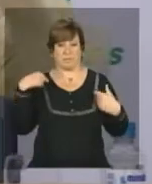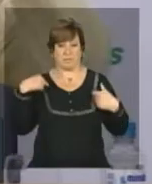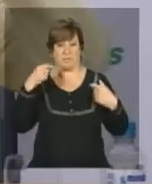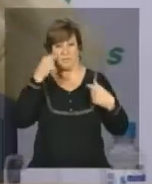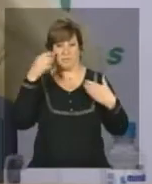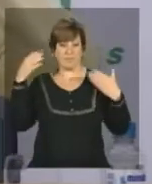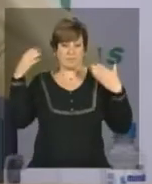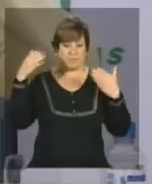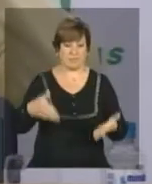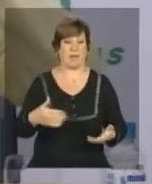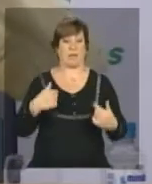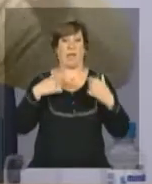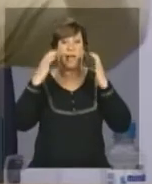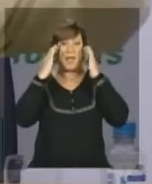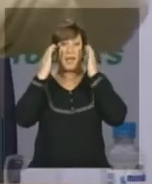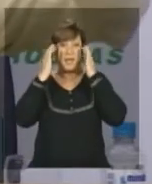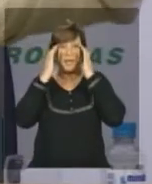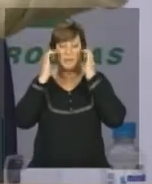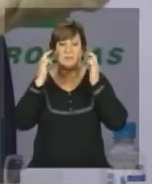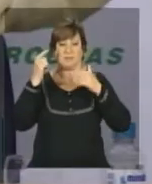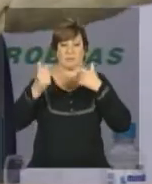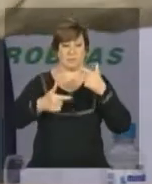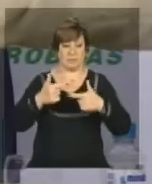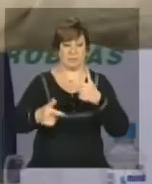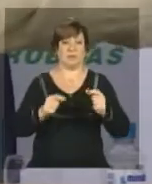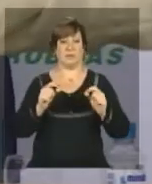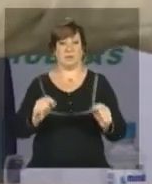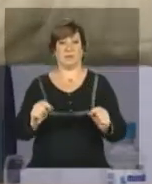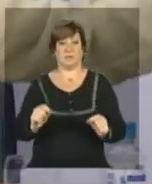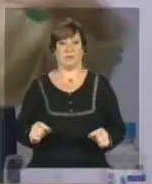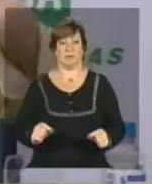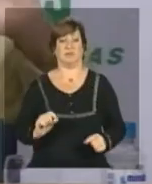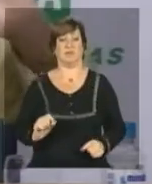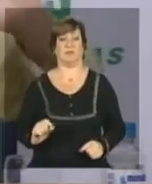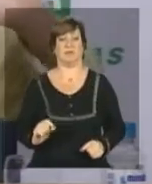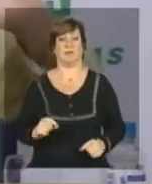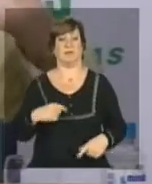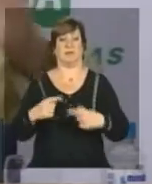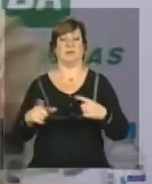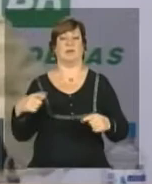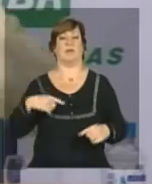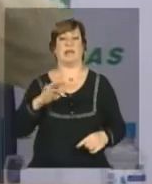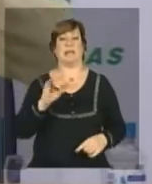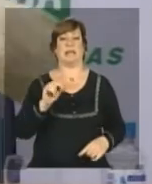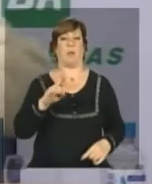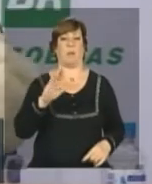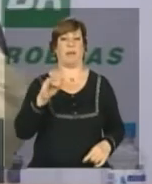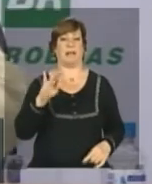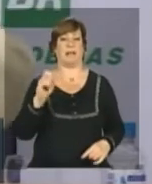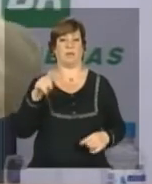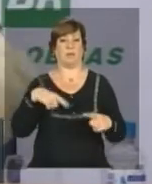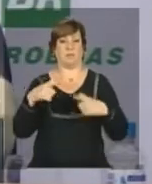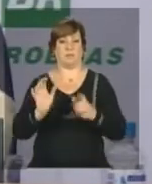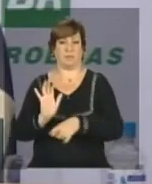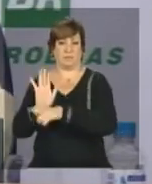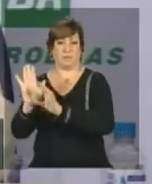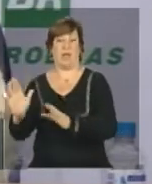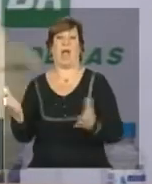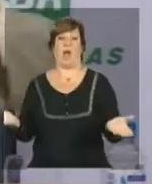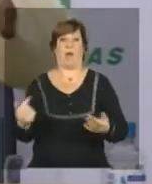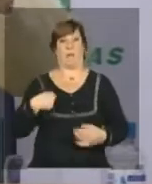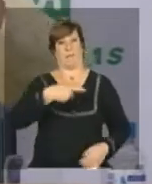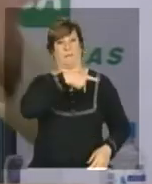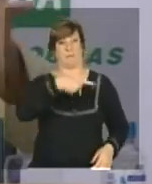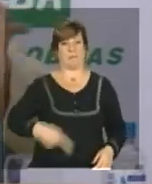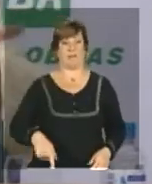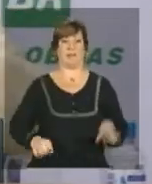pessoalmente, com a minha cabeça, não no gás que eu estou entregando lá em Caraguatatuba, Taubaté, mas com a minha cabeça na presidência da